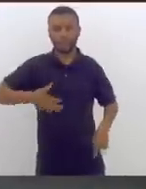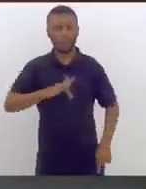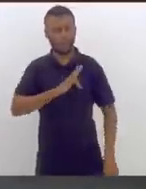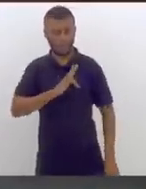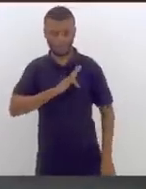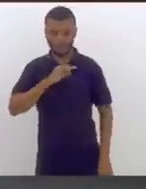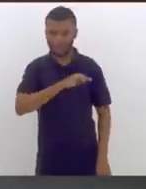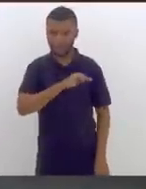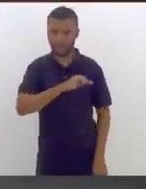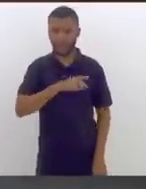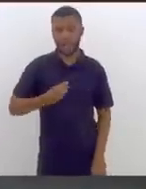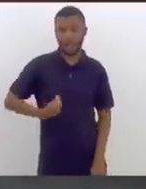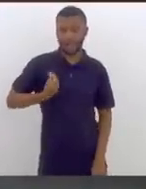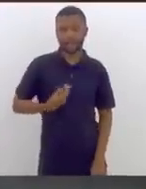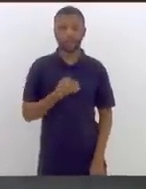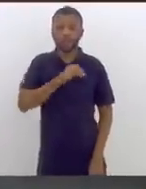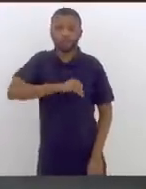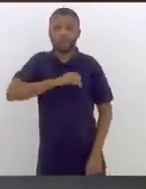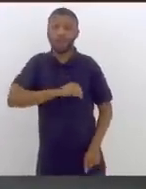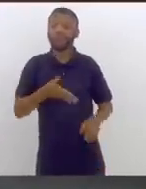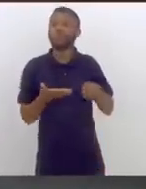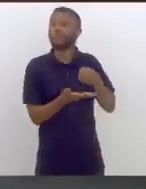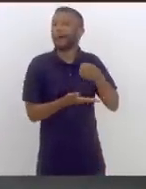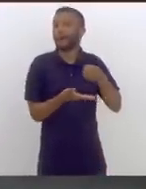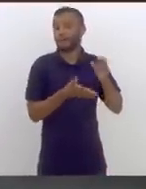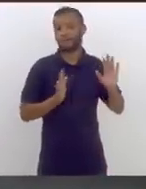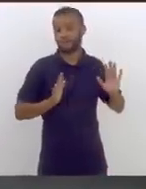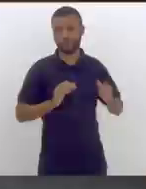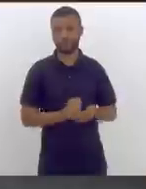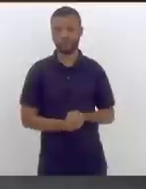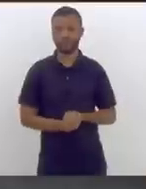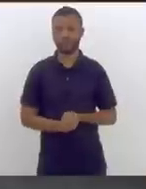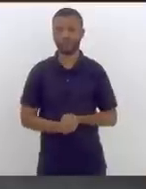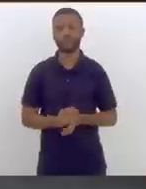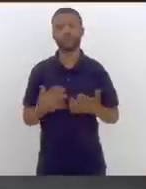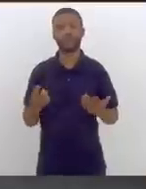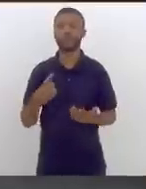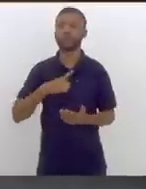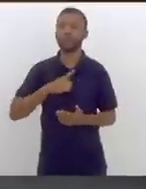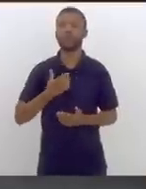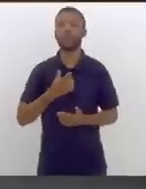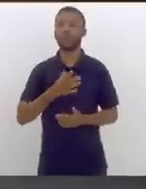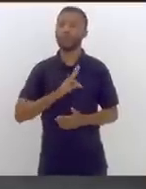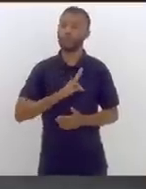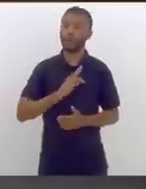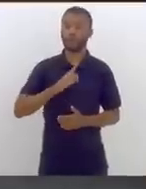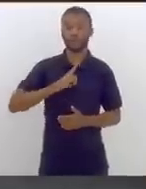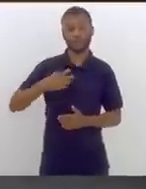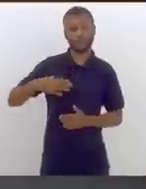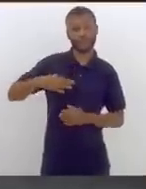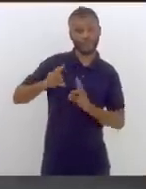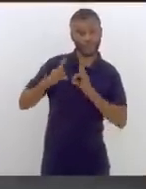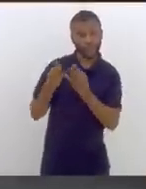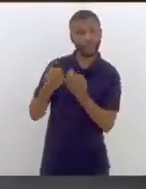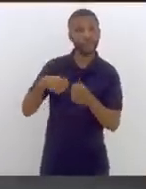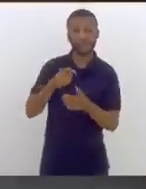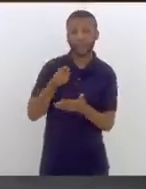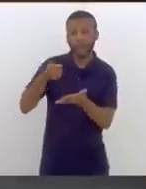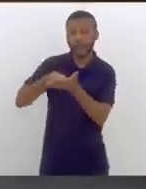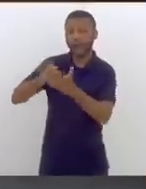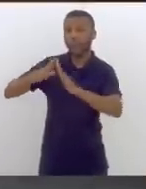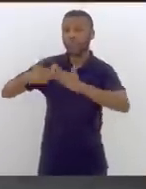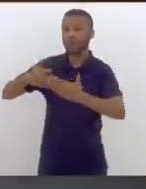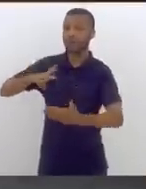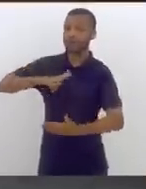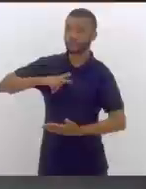normal Então mas nós temos aí o policial que precisa ali tem dois três filhos e tal ele precisa pagar um colégio aí faz hoje